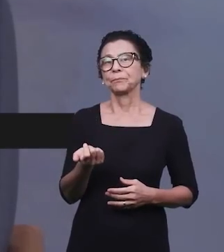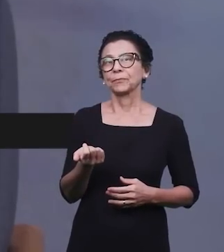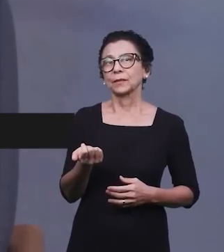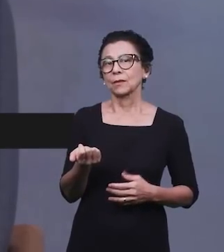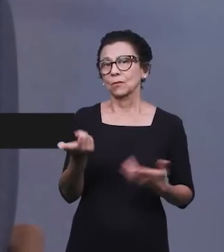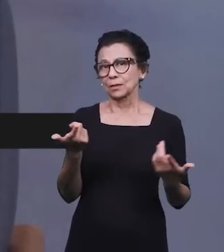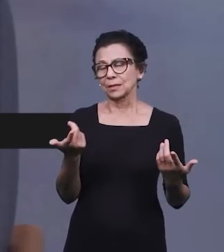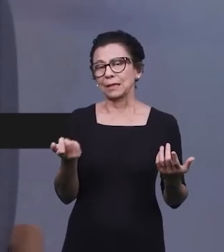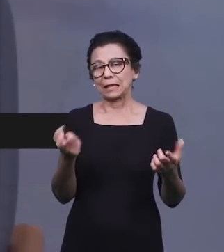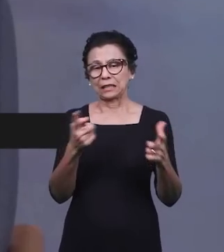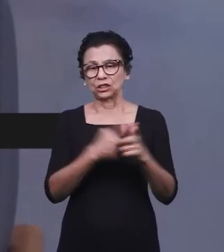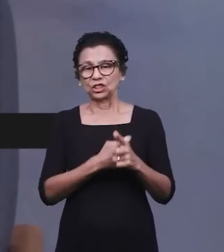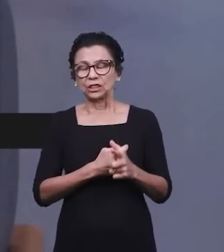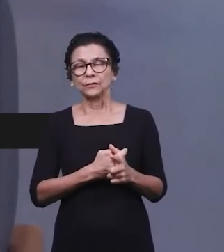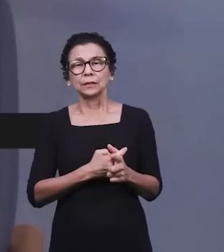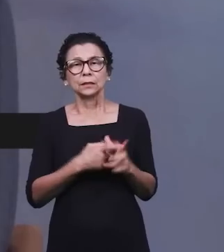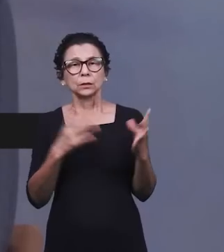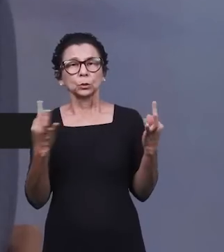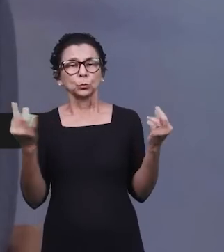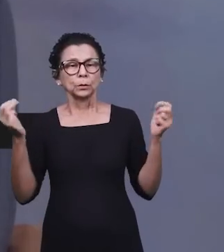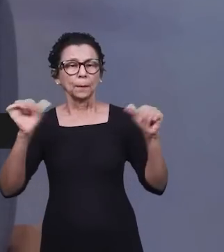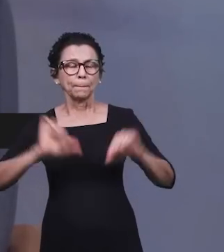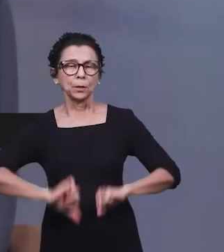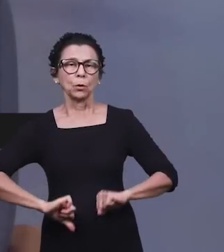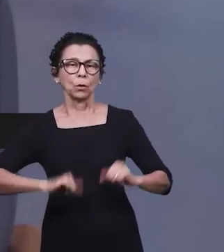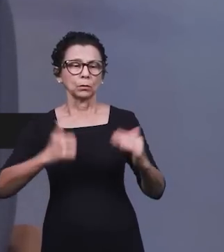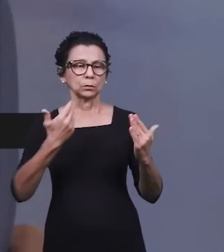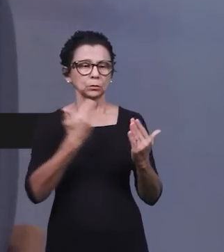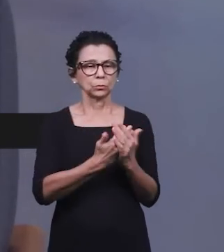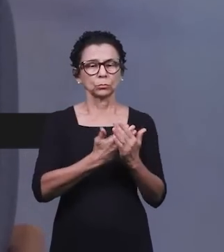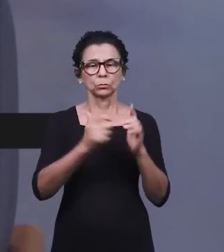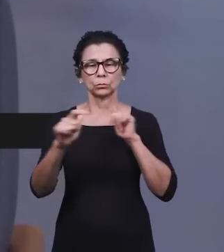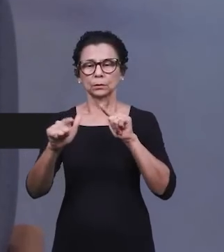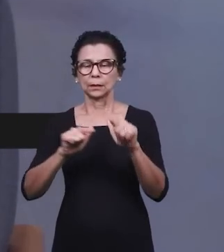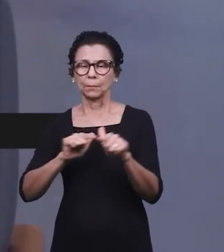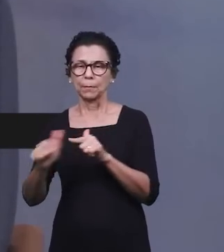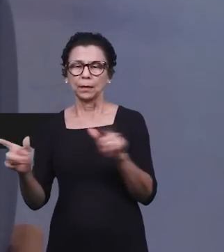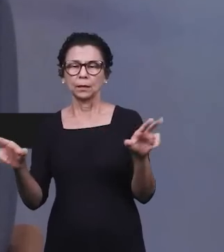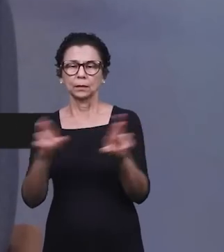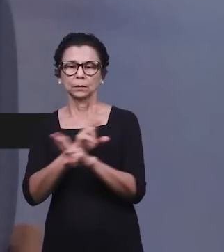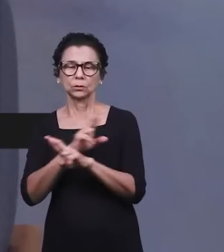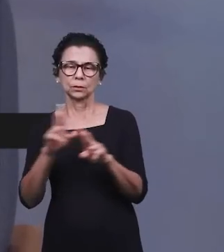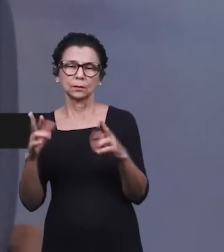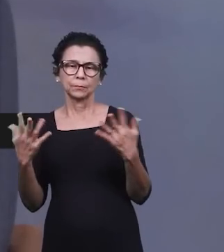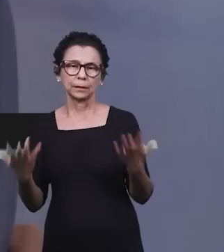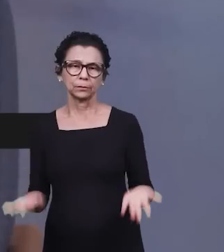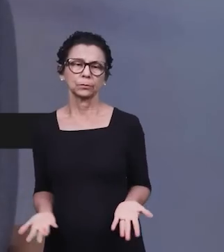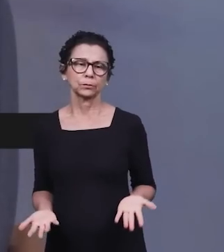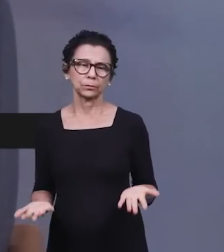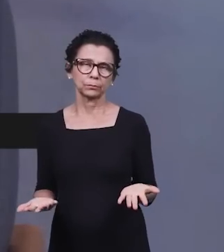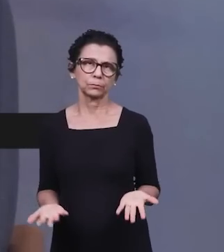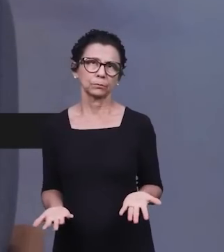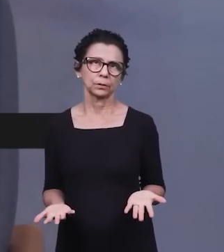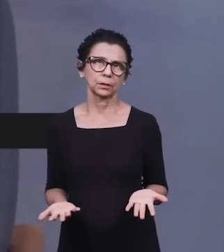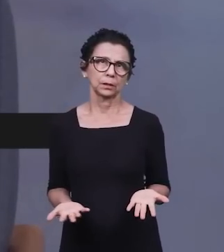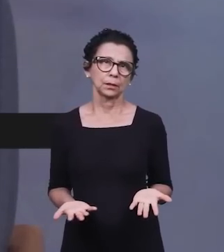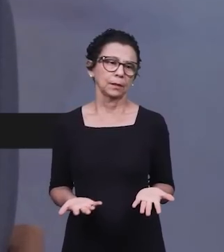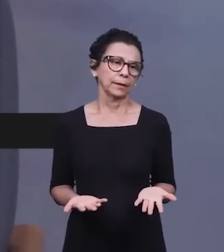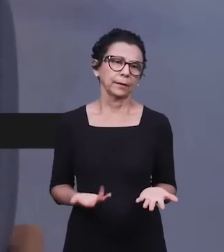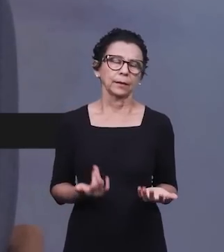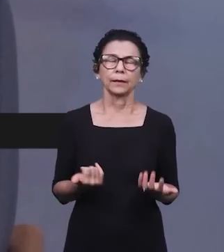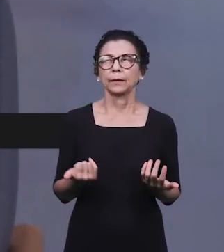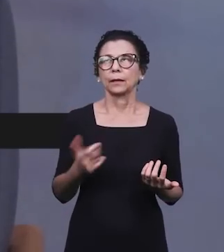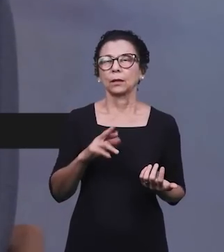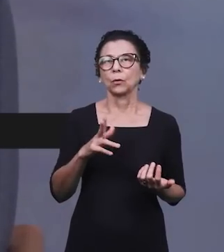você trabalha pior, você se relaciona pior, então isso sem dúvida traz problemas agregados. E eu não estou falando logicamente de